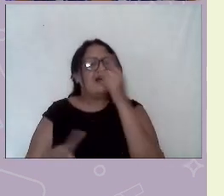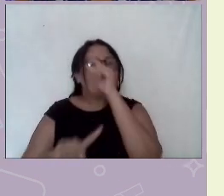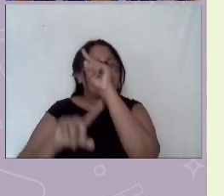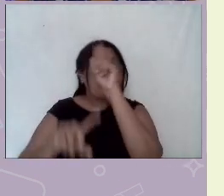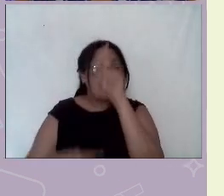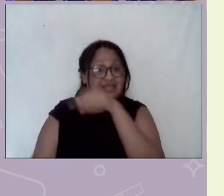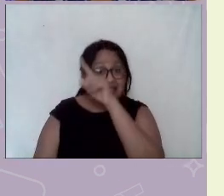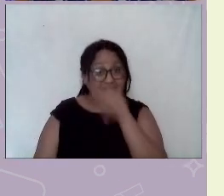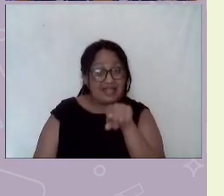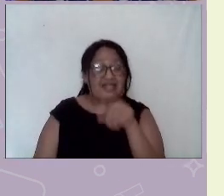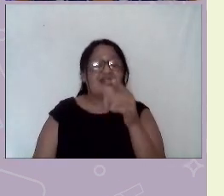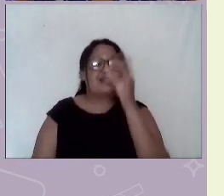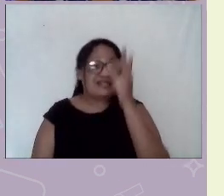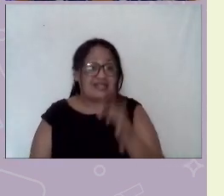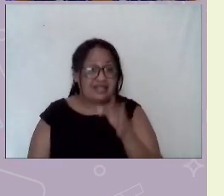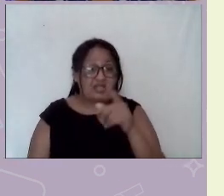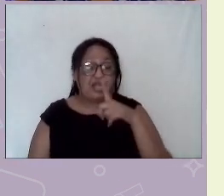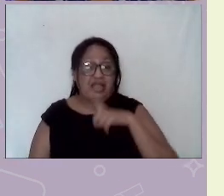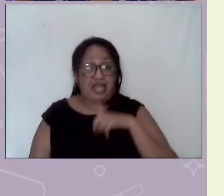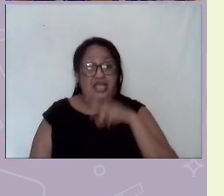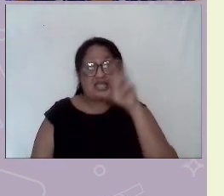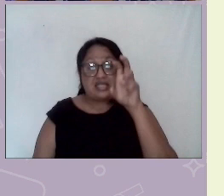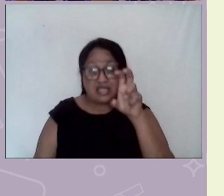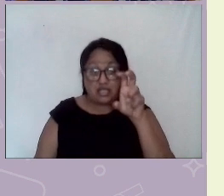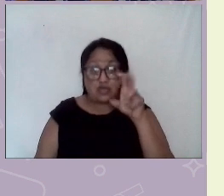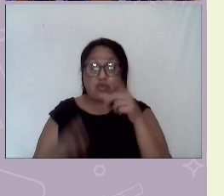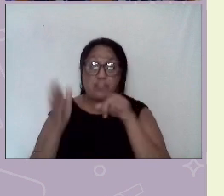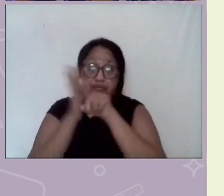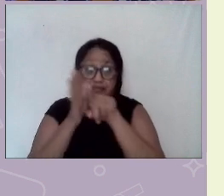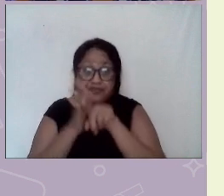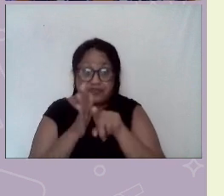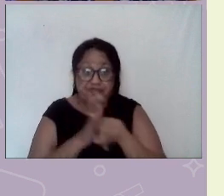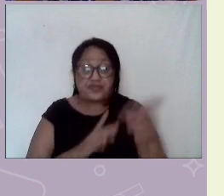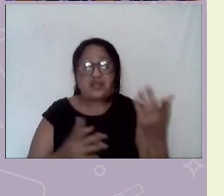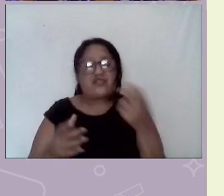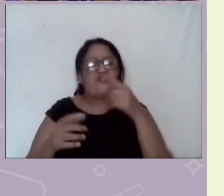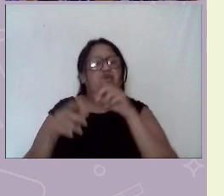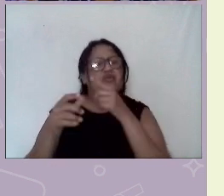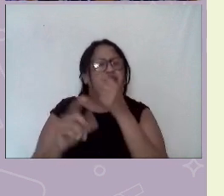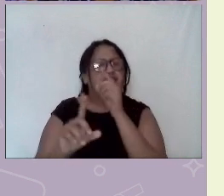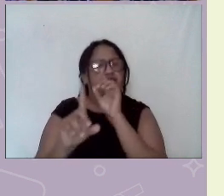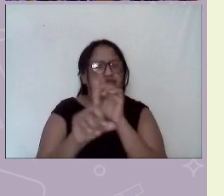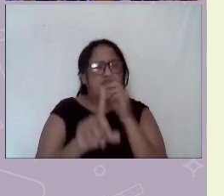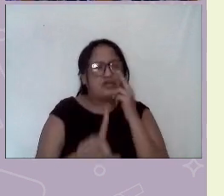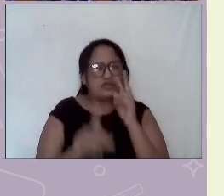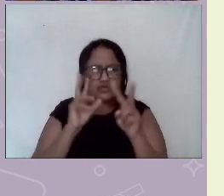cinco afirmativas aí vamos analisar uma a uma